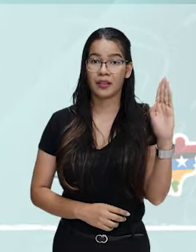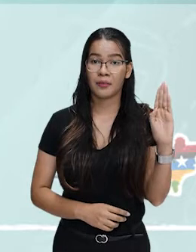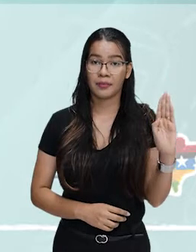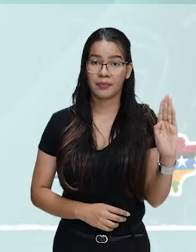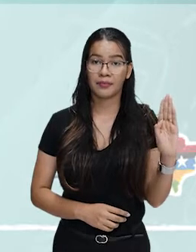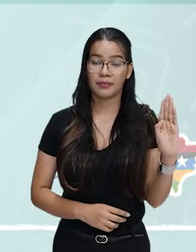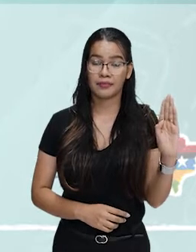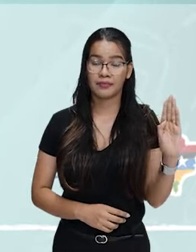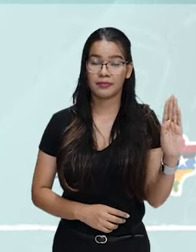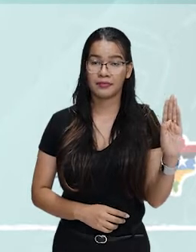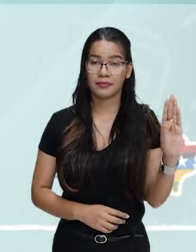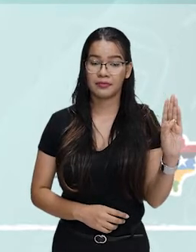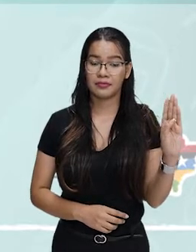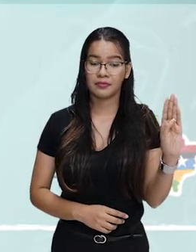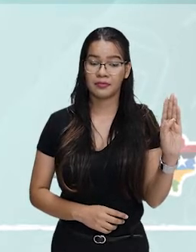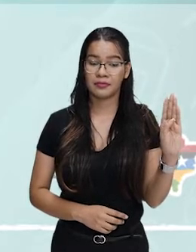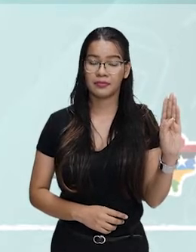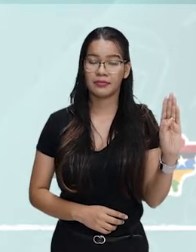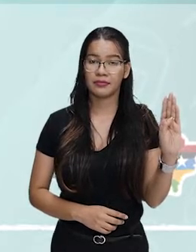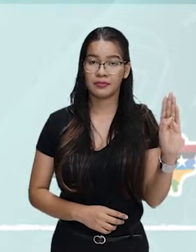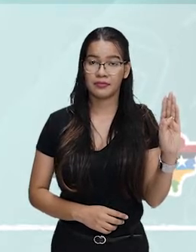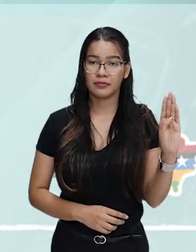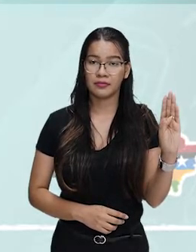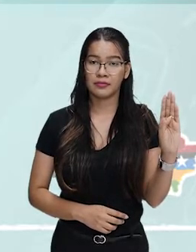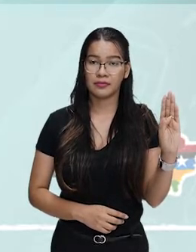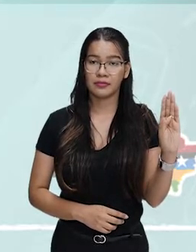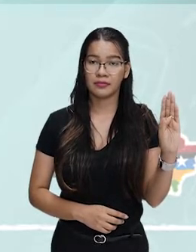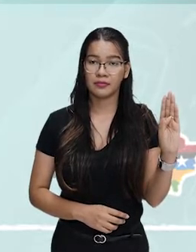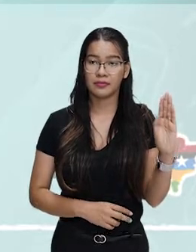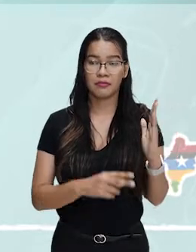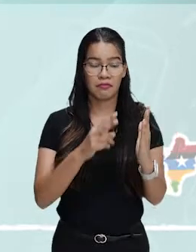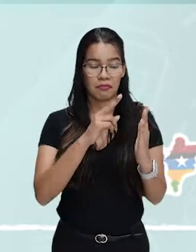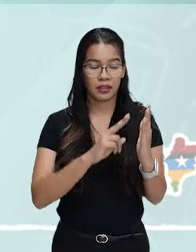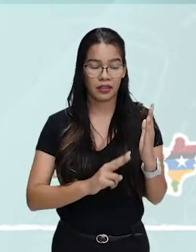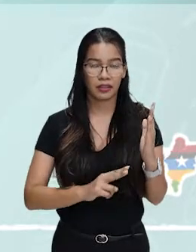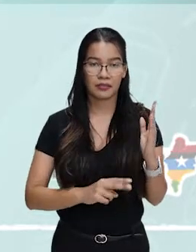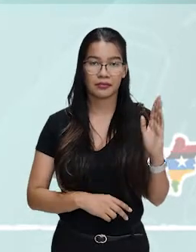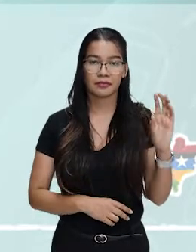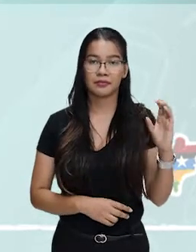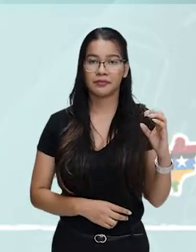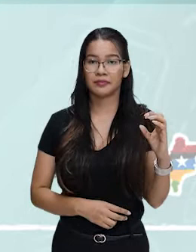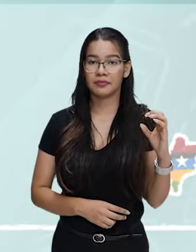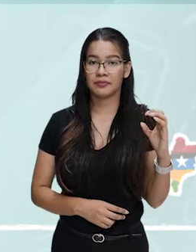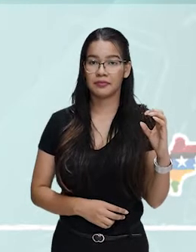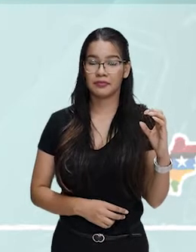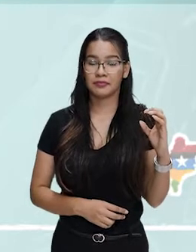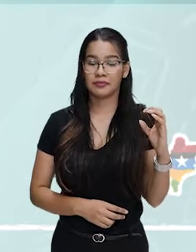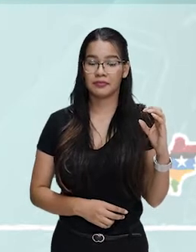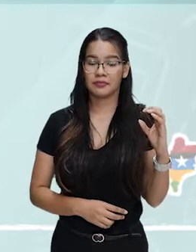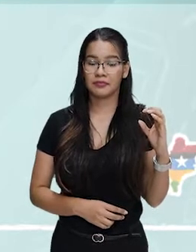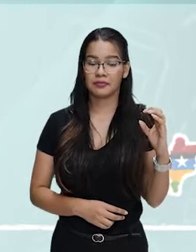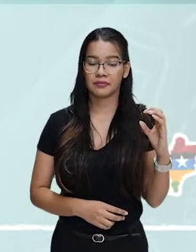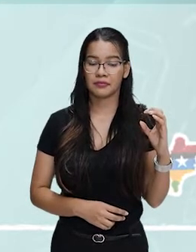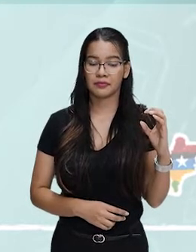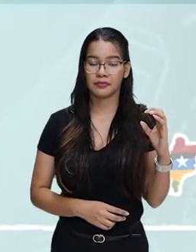B, coordenada sindética adversativa. Letra C,